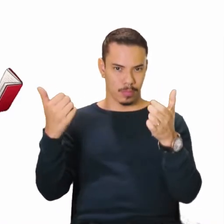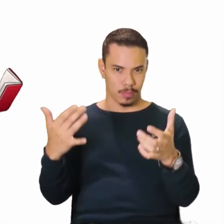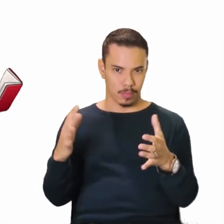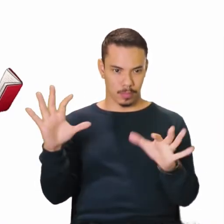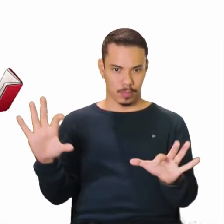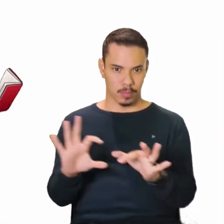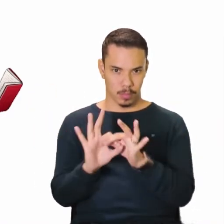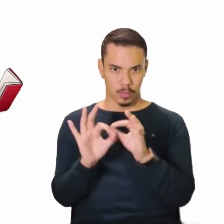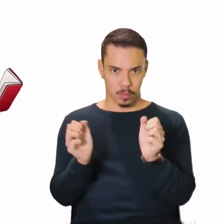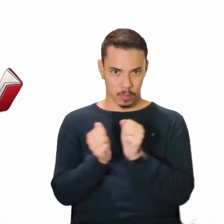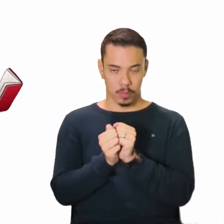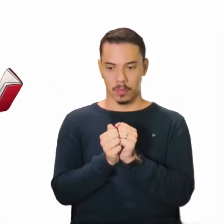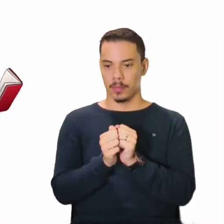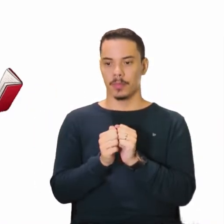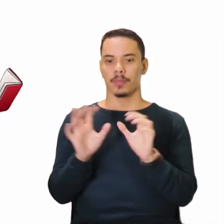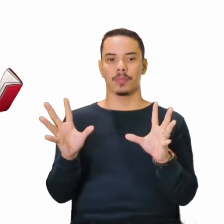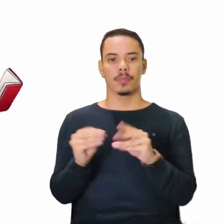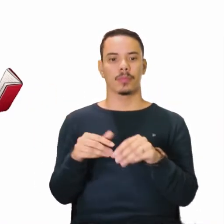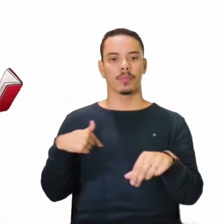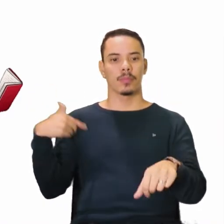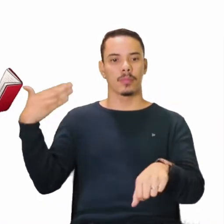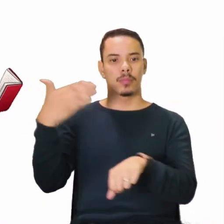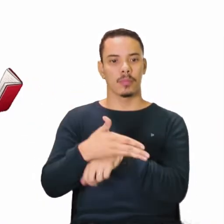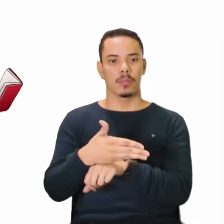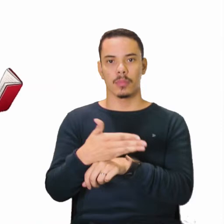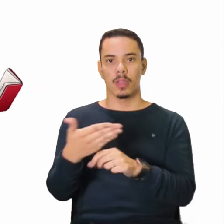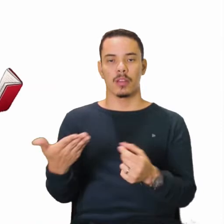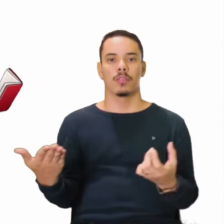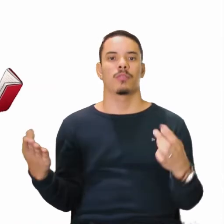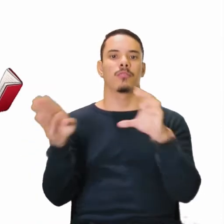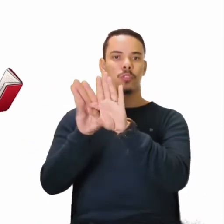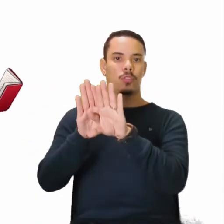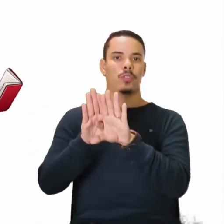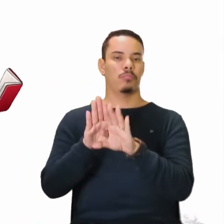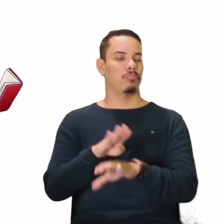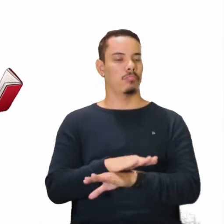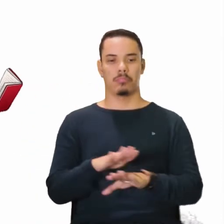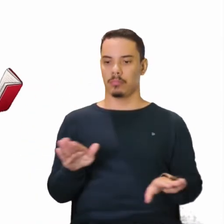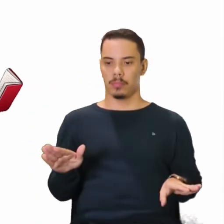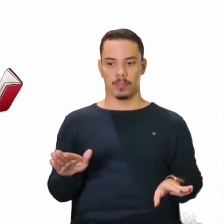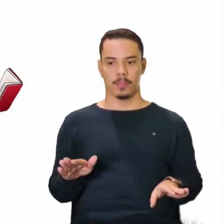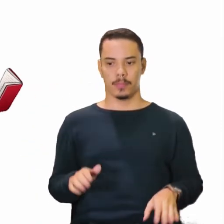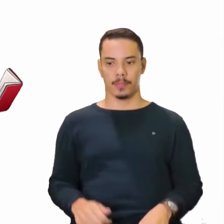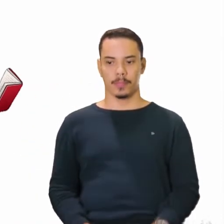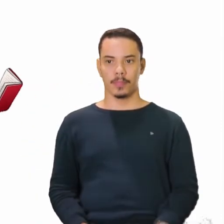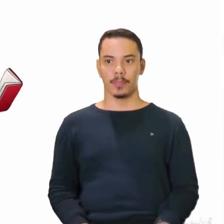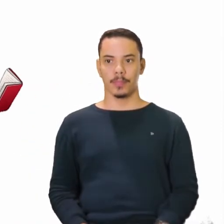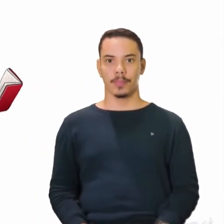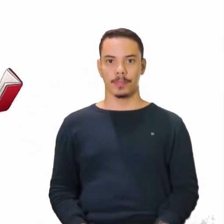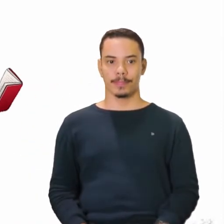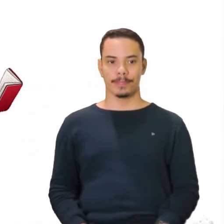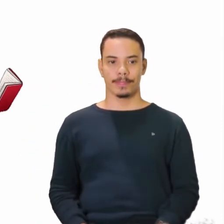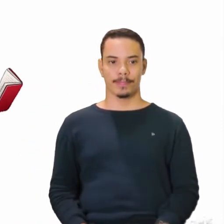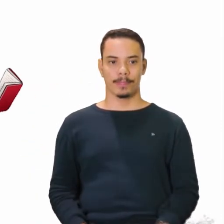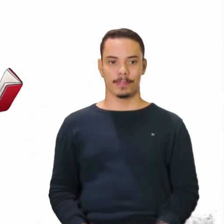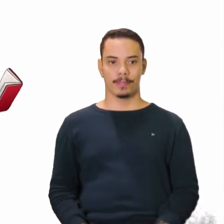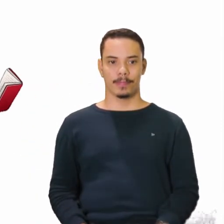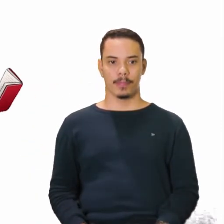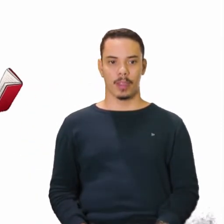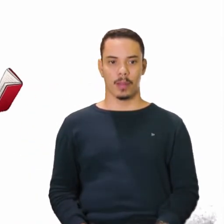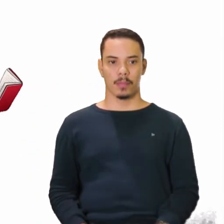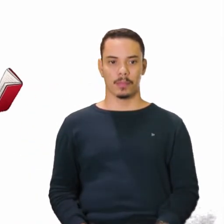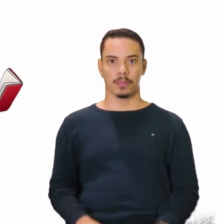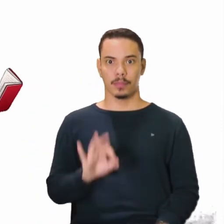entre si? Então tá aqui. Entrei e fechei a porta, né? Então aqui é a nossa conjunção.